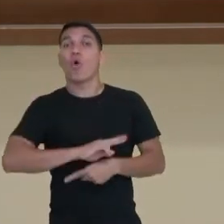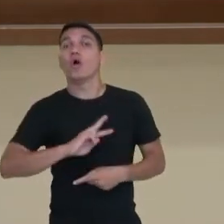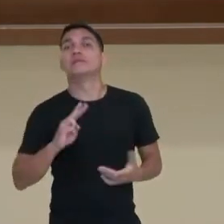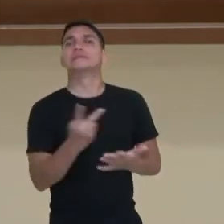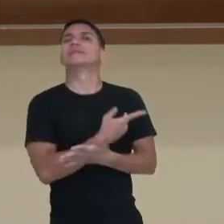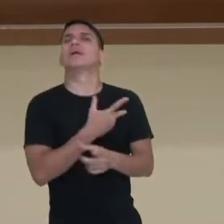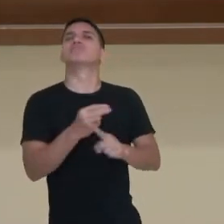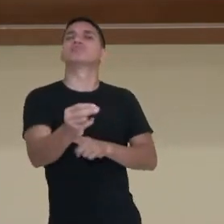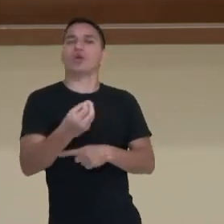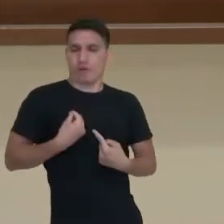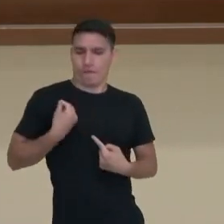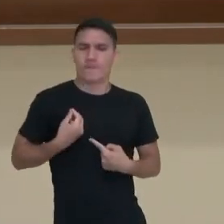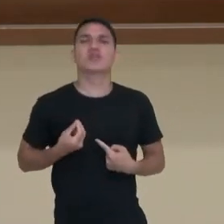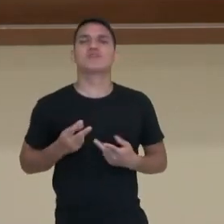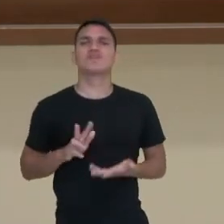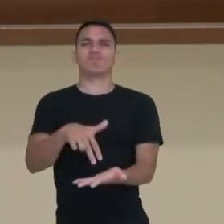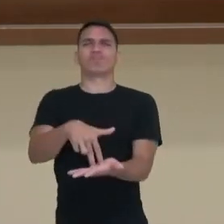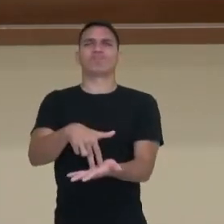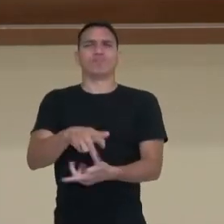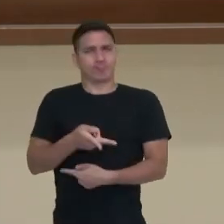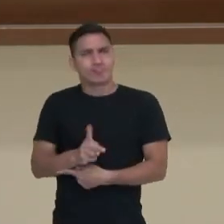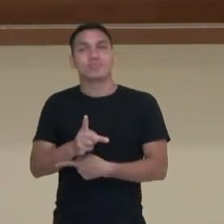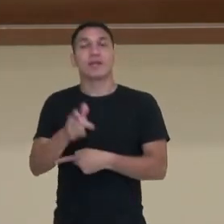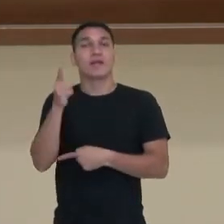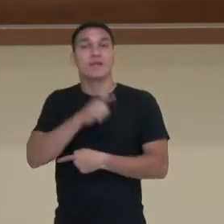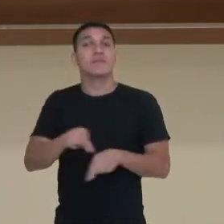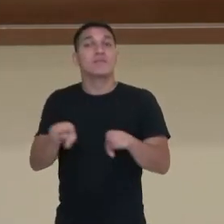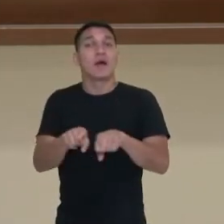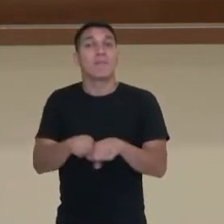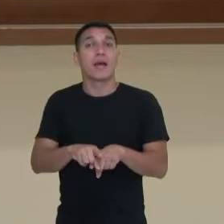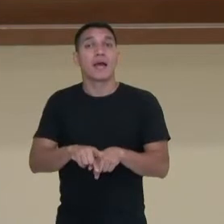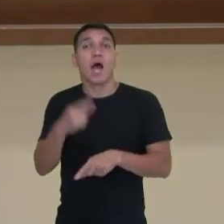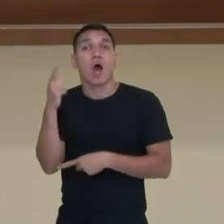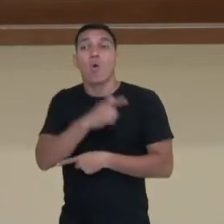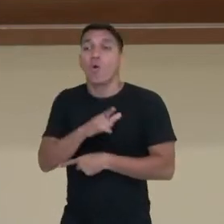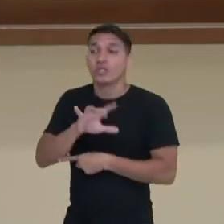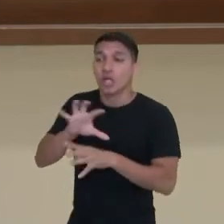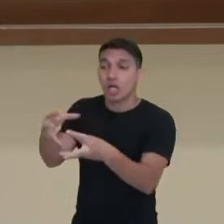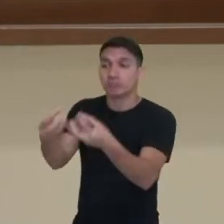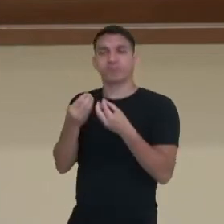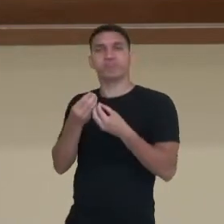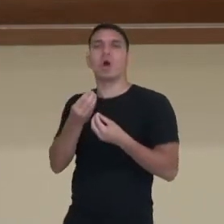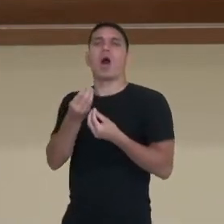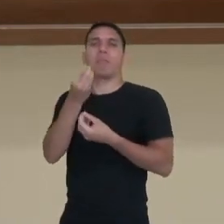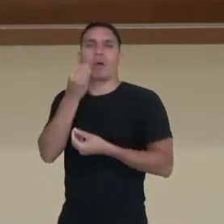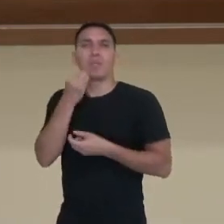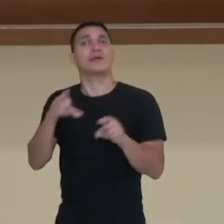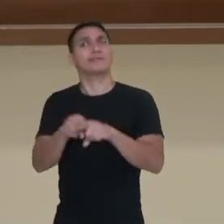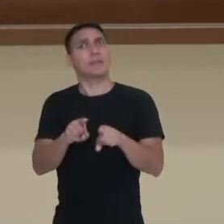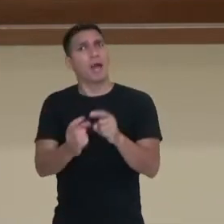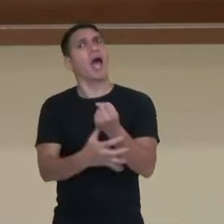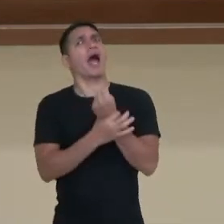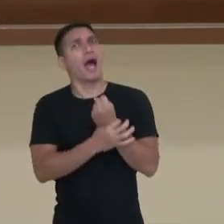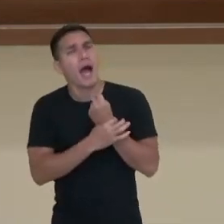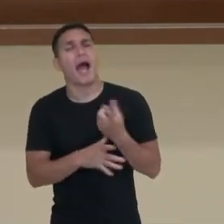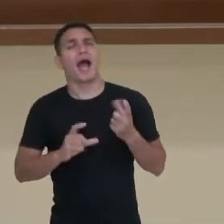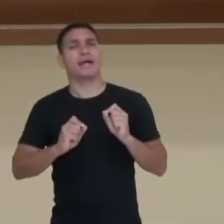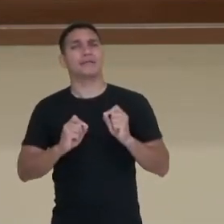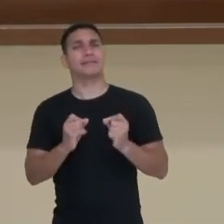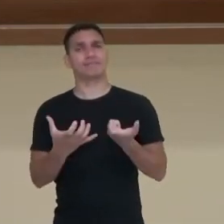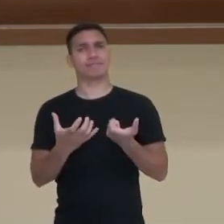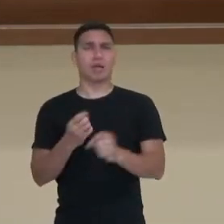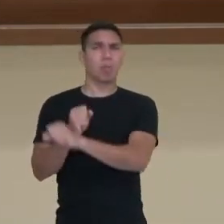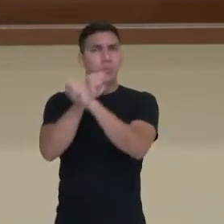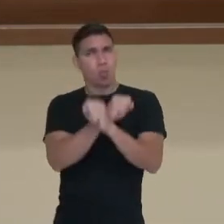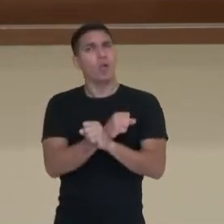sua sobrevivência, garantir muitas vezes alimento para comer e garantir a sua segurança. Então houve um